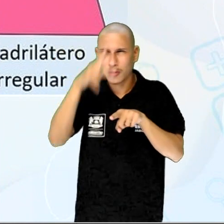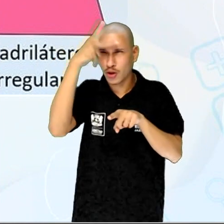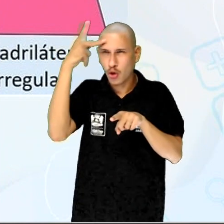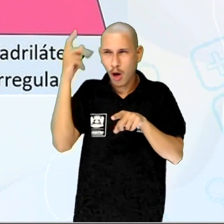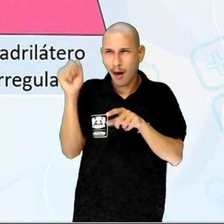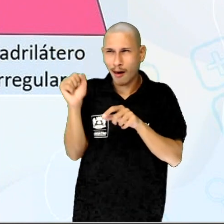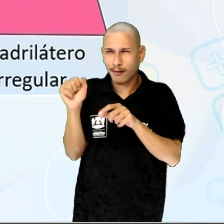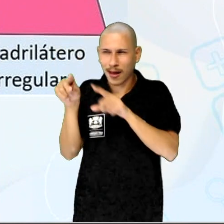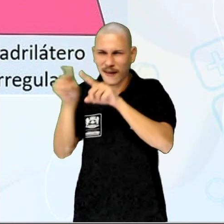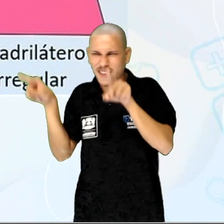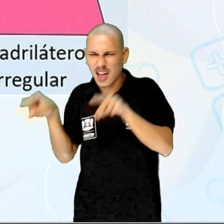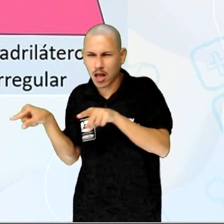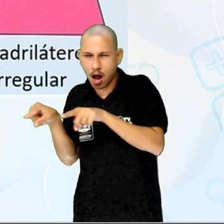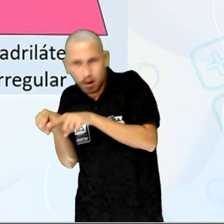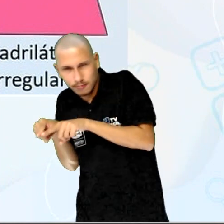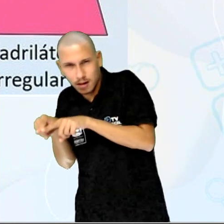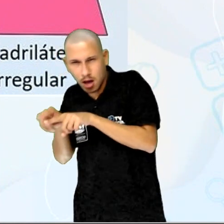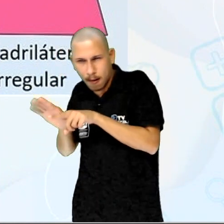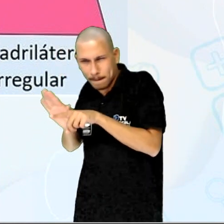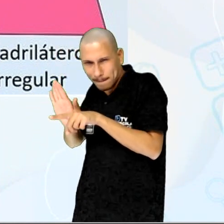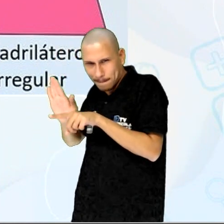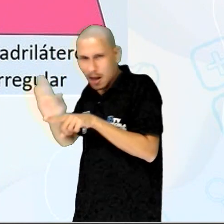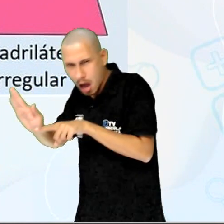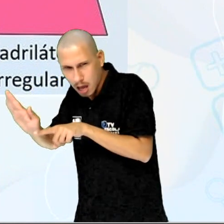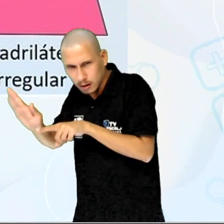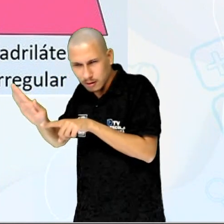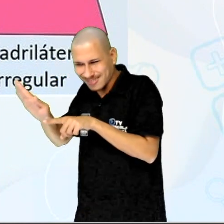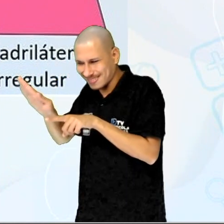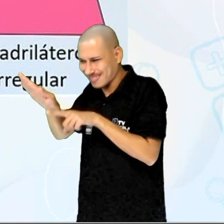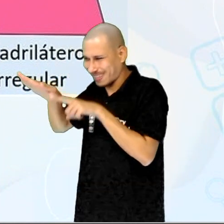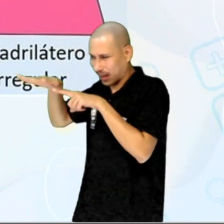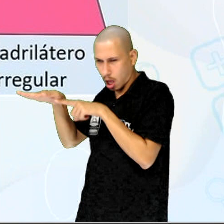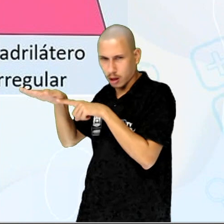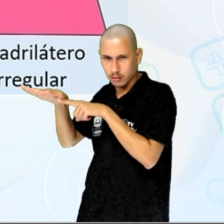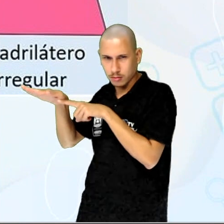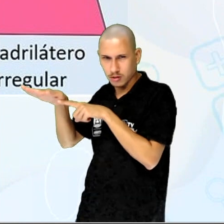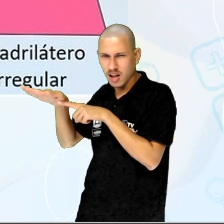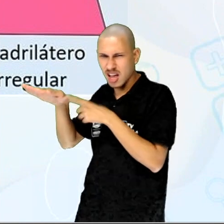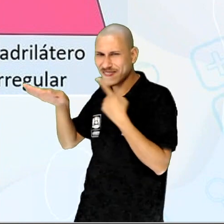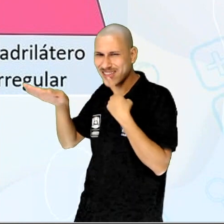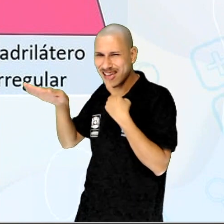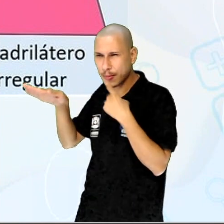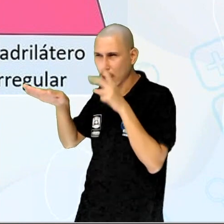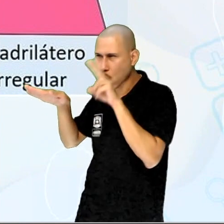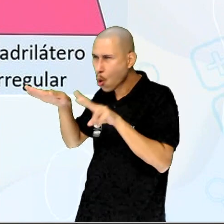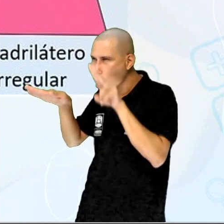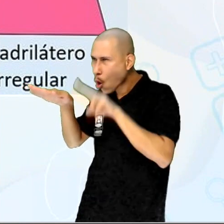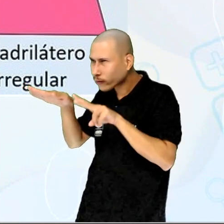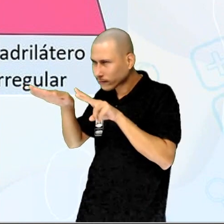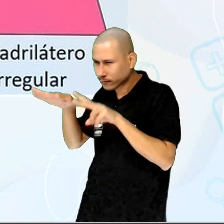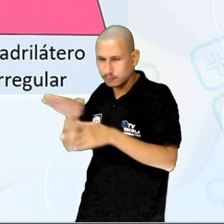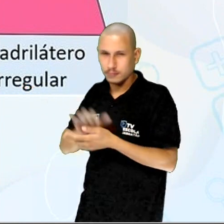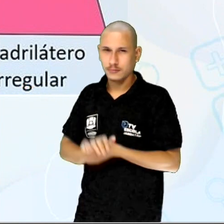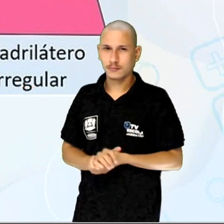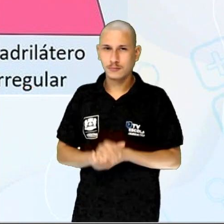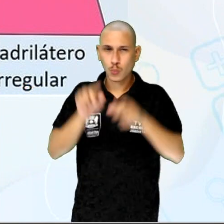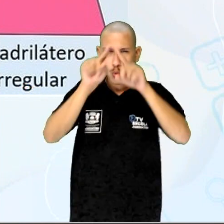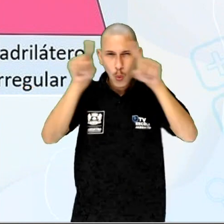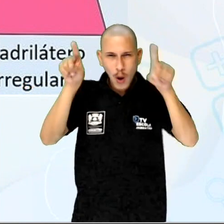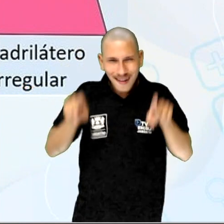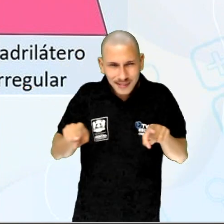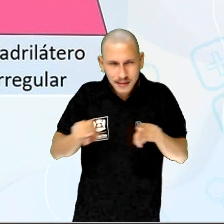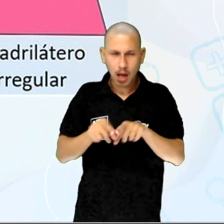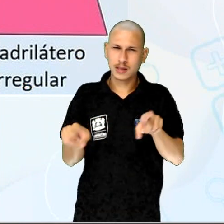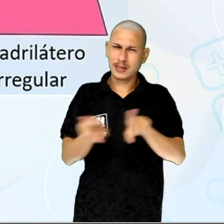meio enviesado, né? Então, que é aquele que está ali de vermelho, tá certo? É o paralelogramo. O quadrado, que é o outro